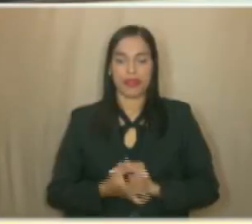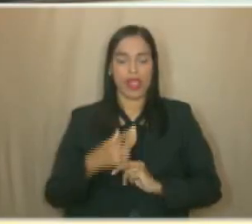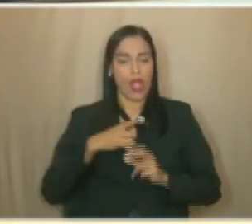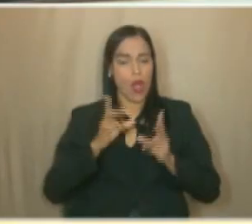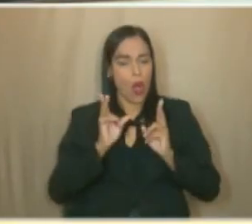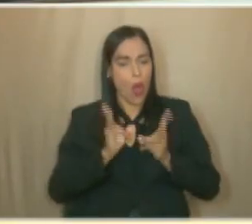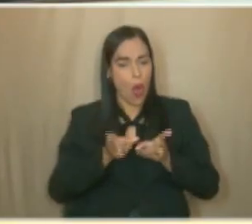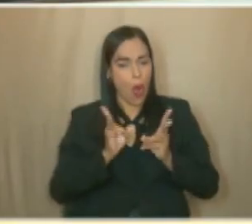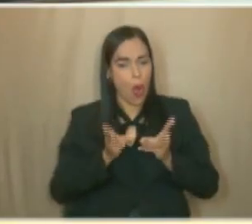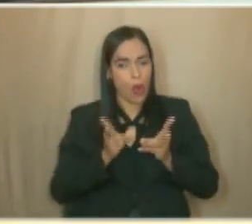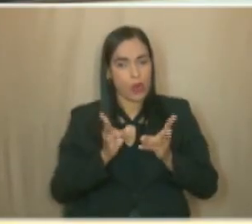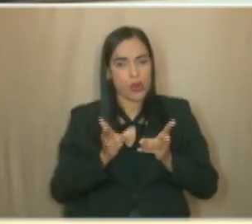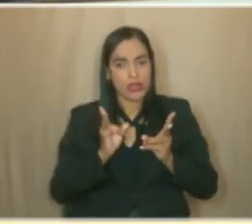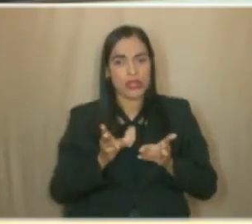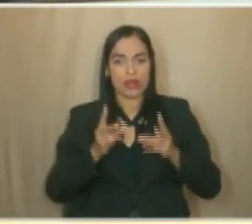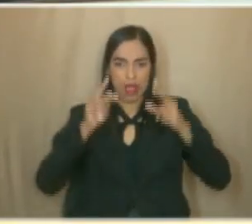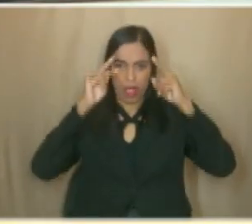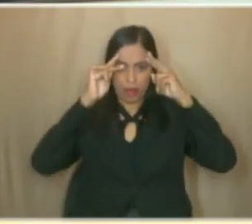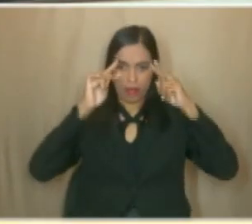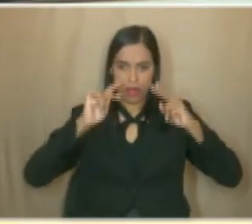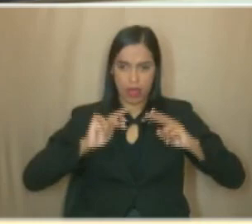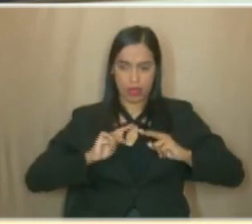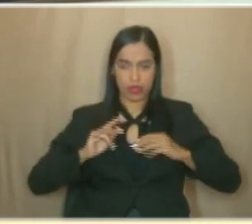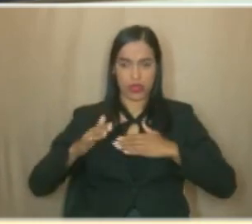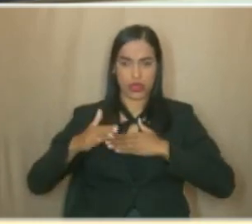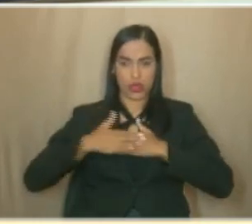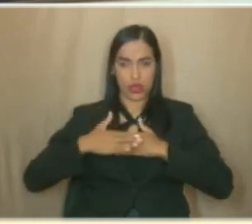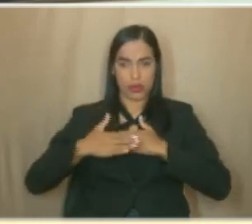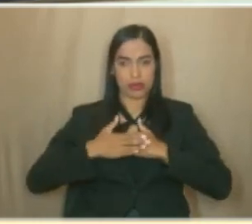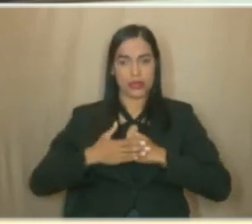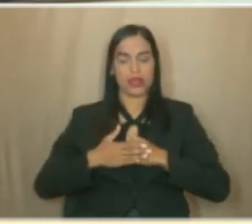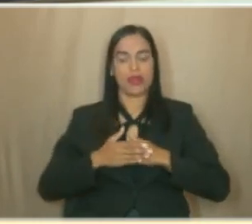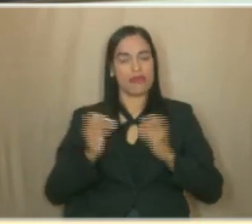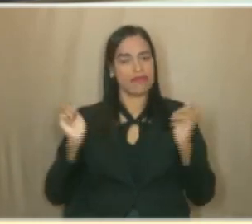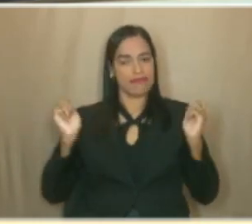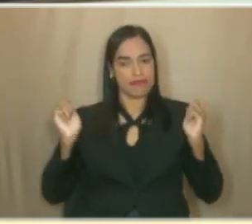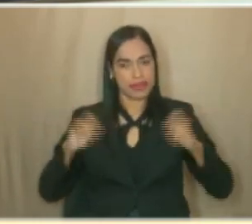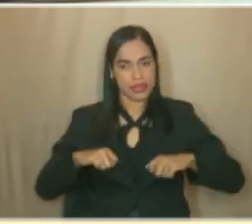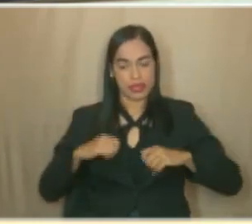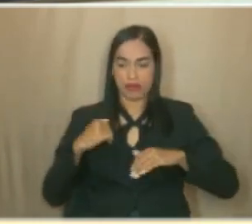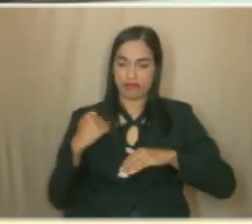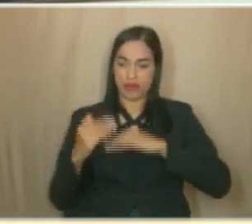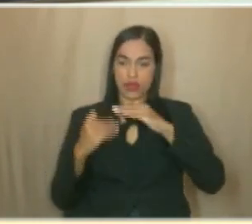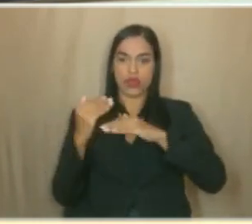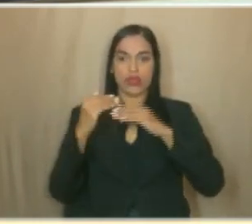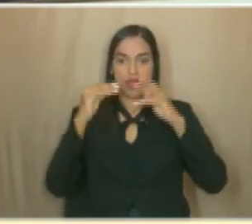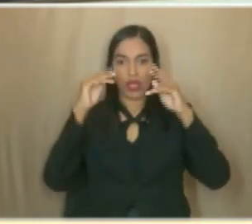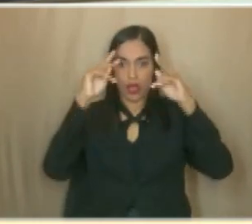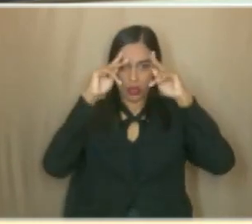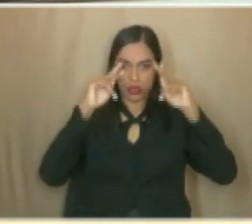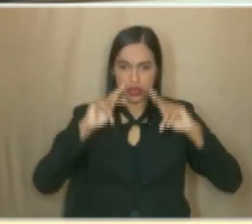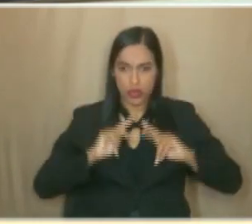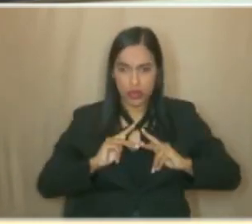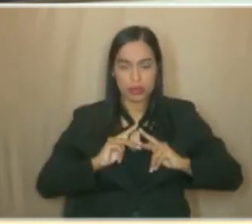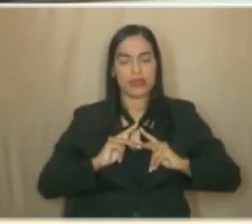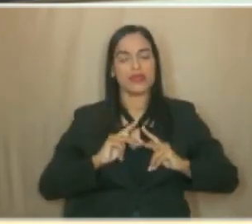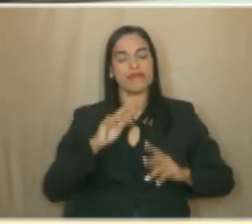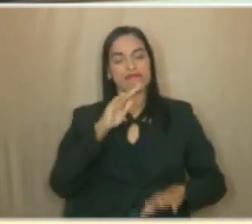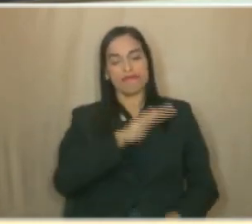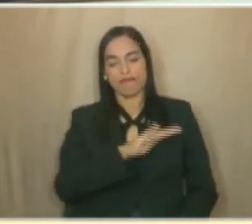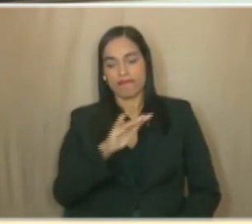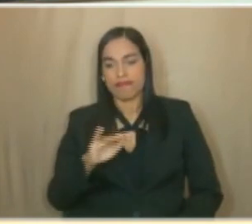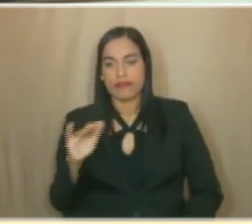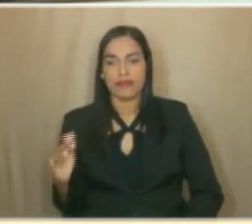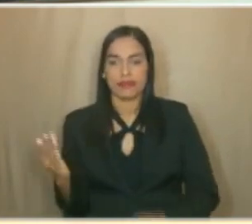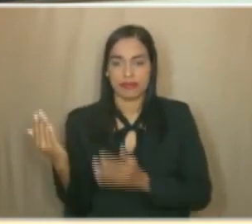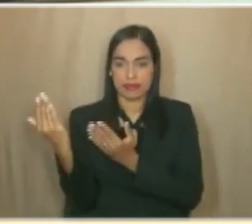essa jornada em busca da autonomia. É possível se construir essa autonomia com todas as crianças e adolescentes e